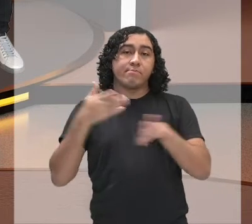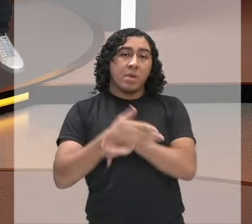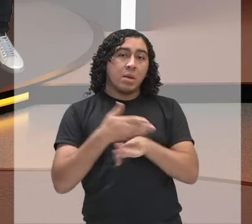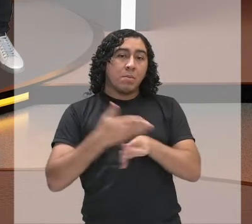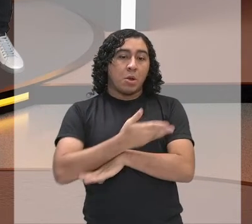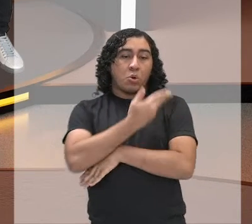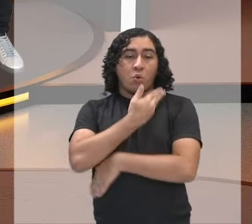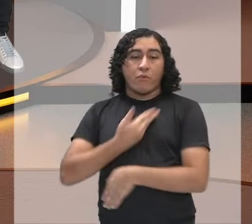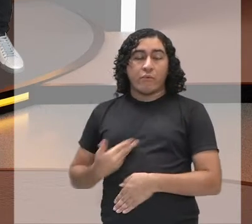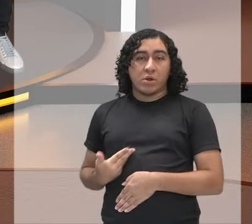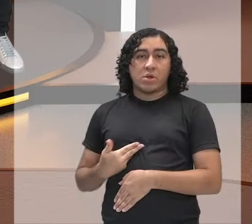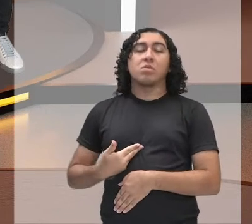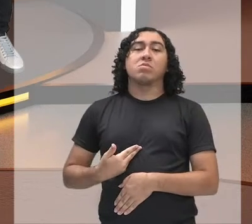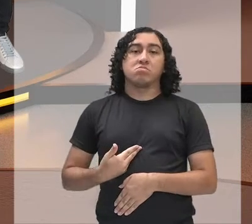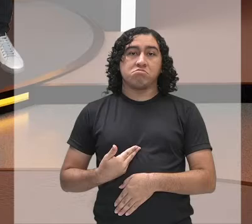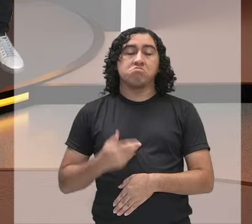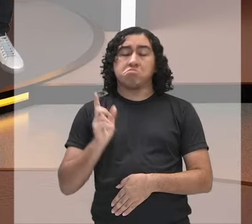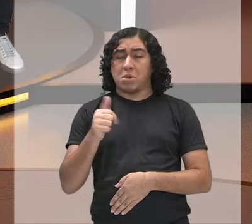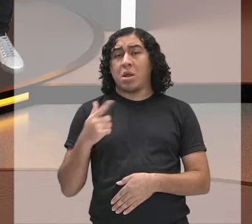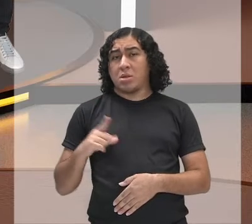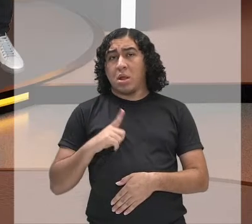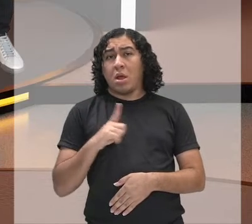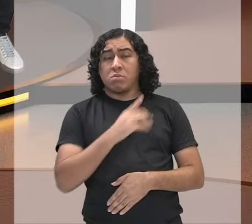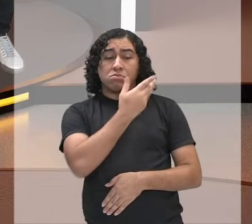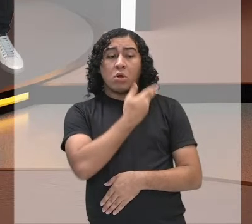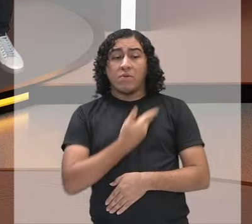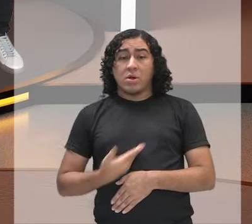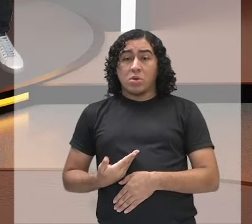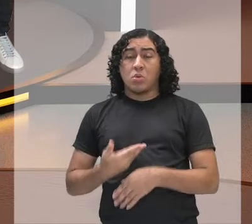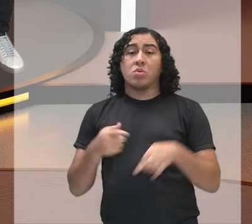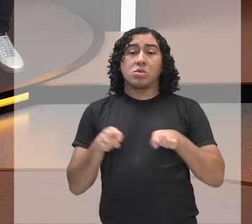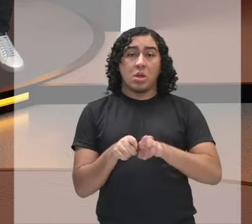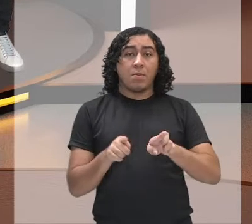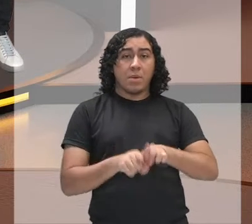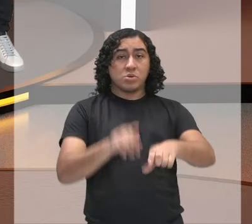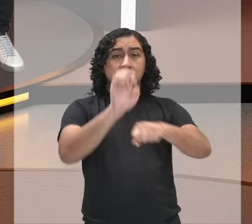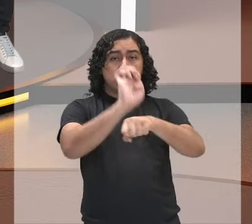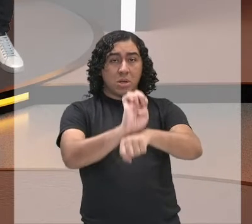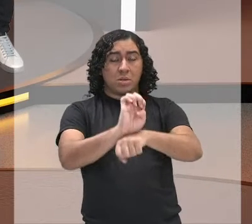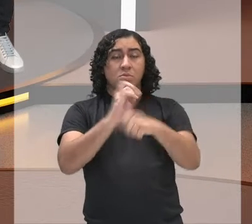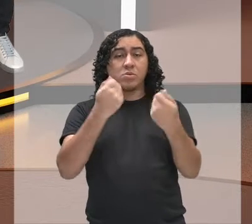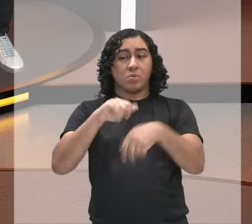ser? Governadores, né? Governador de província,